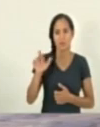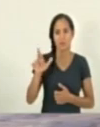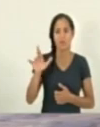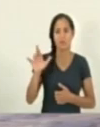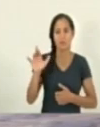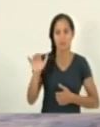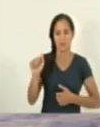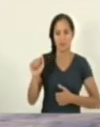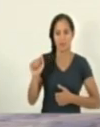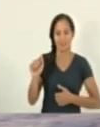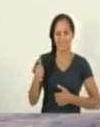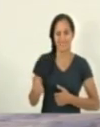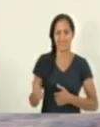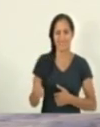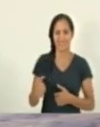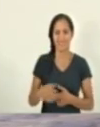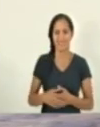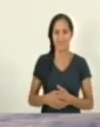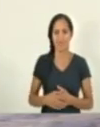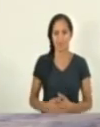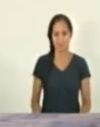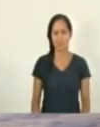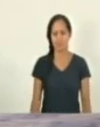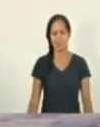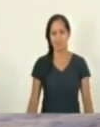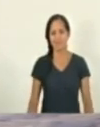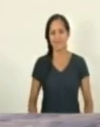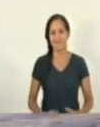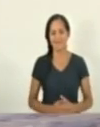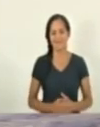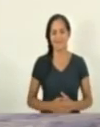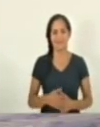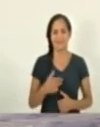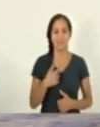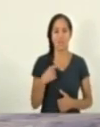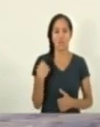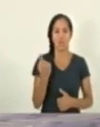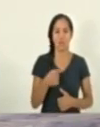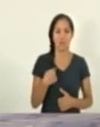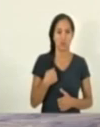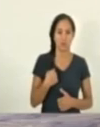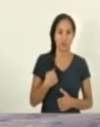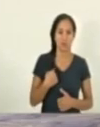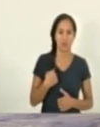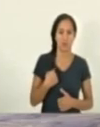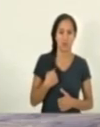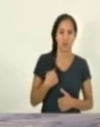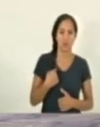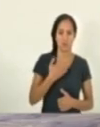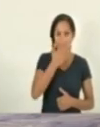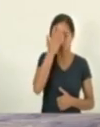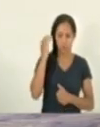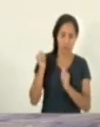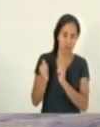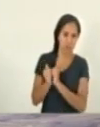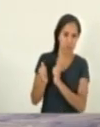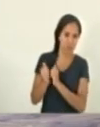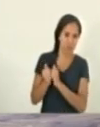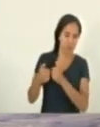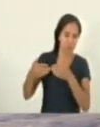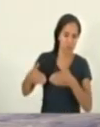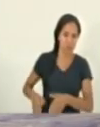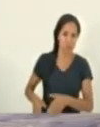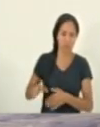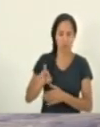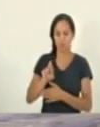Cachoeiro, hoje é dia de Santa Luzia, e nosso conterrâneo Roberto Carlos, ele, quando nasceu o